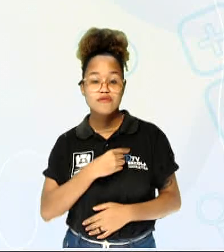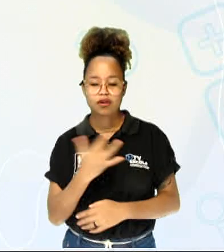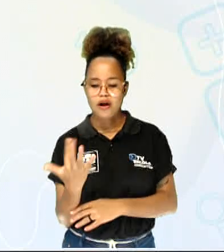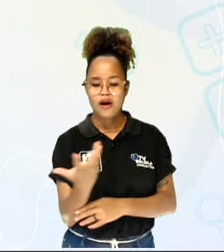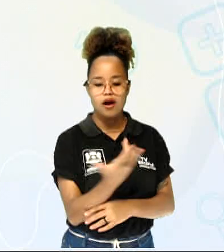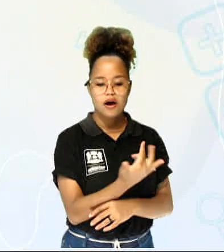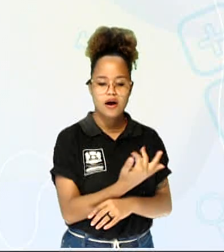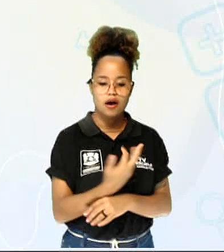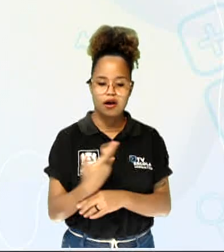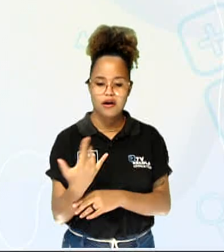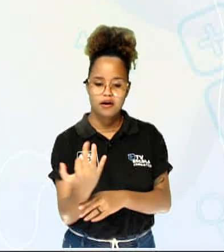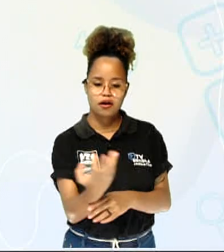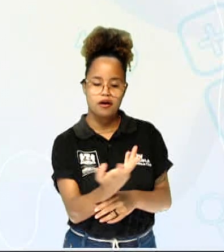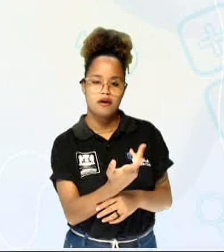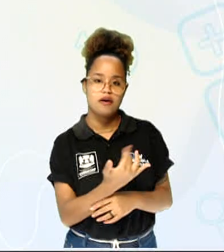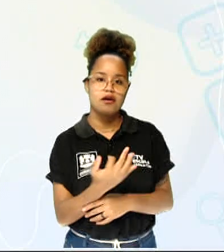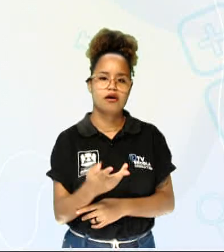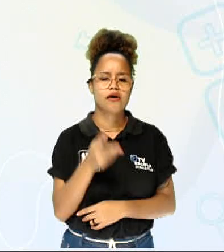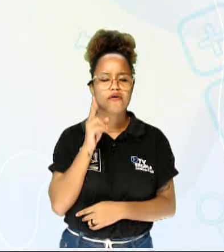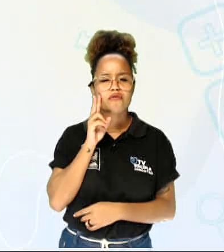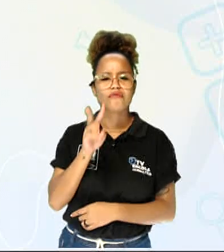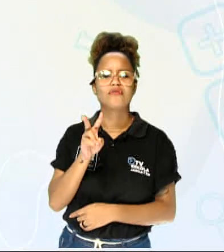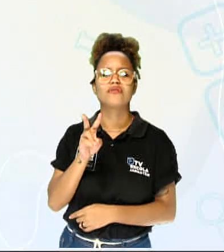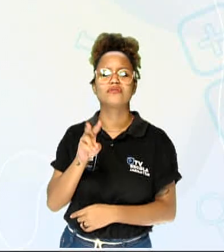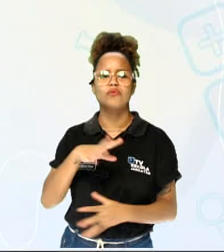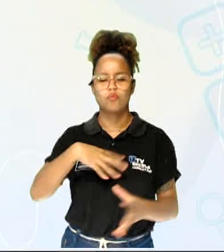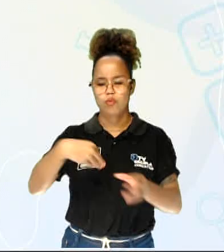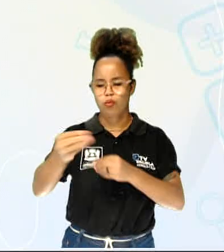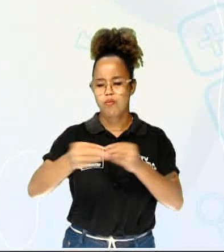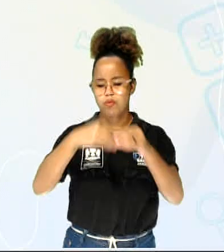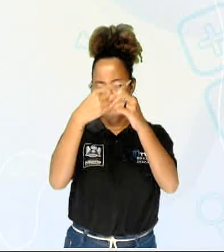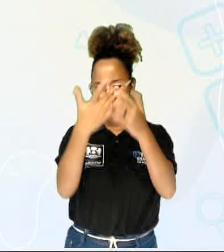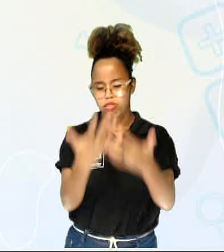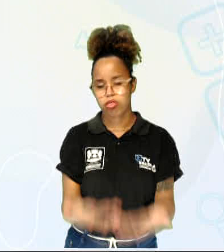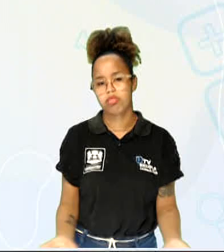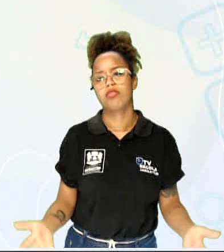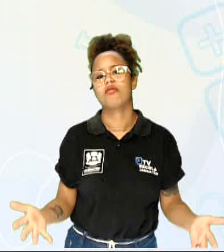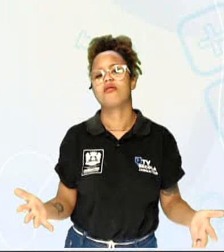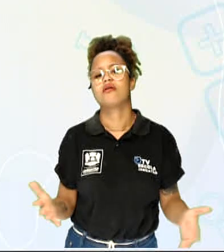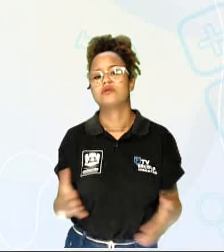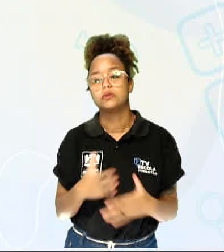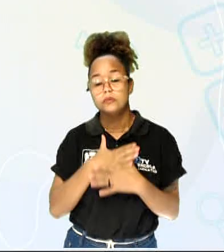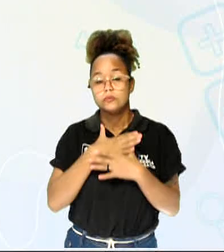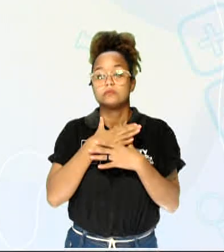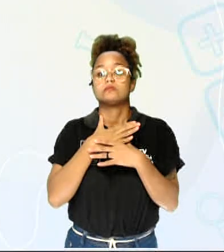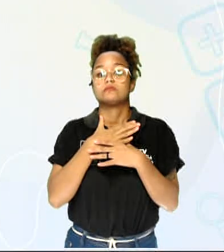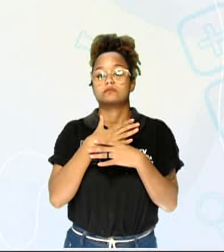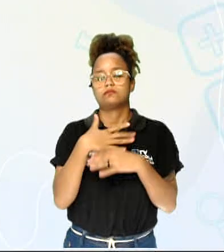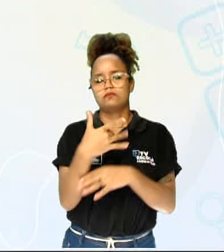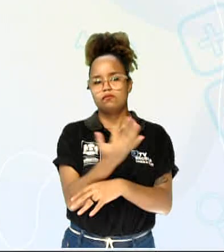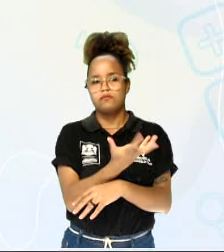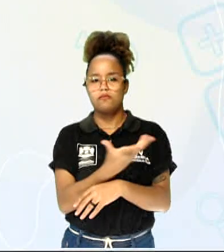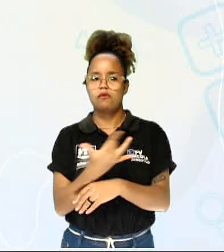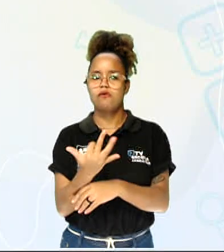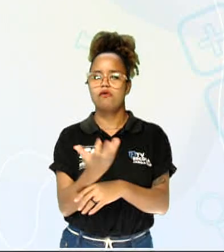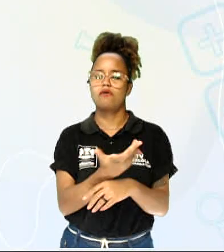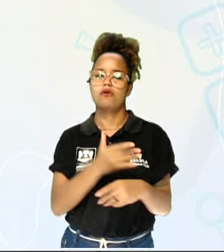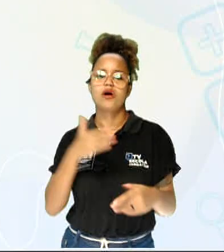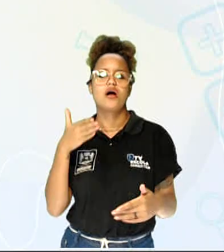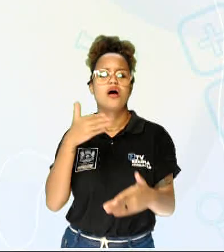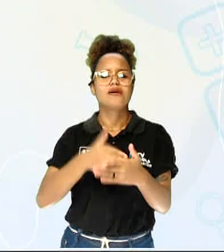anêmonas. Olha só o que foi que caiu. Um plástico sufocando a anêmona,